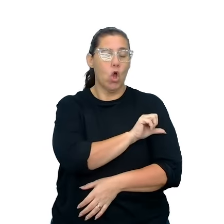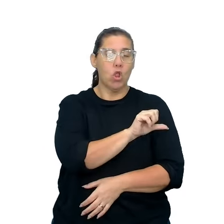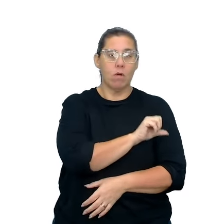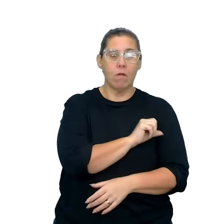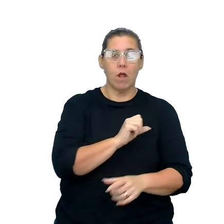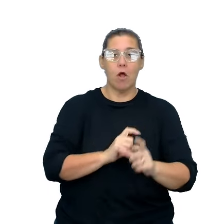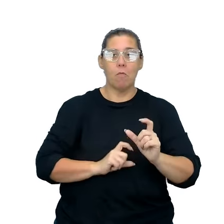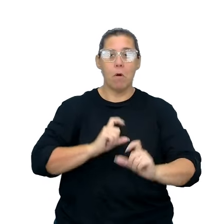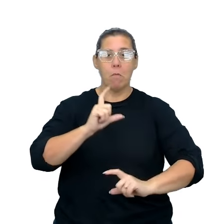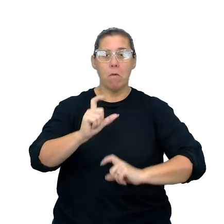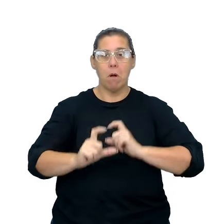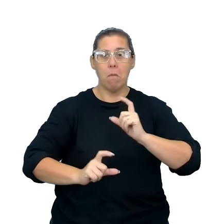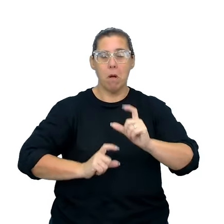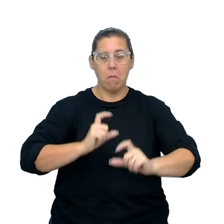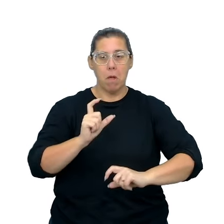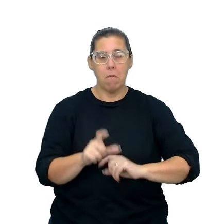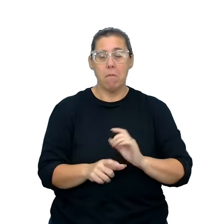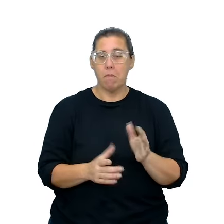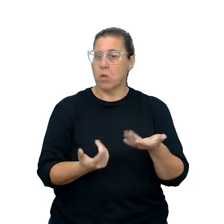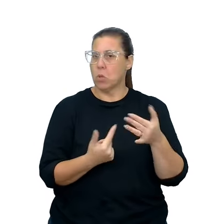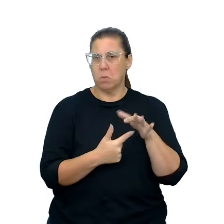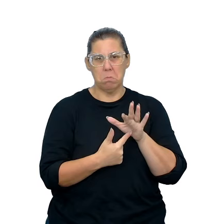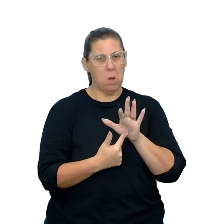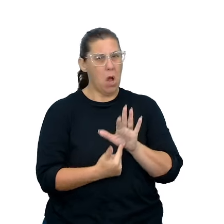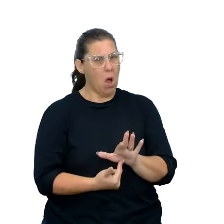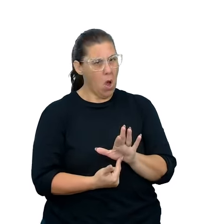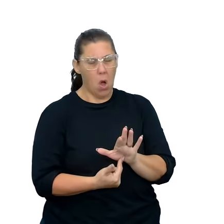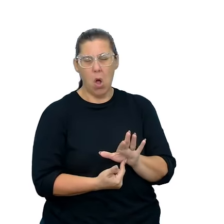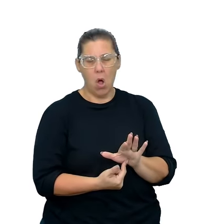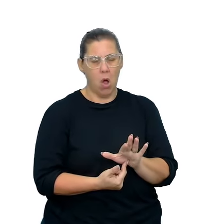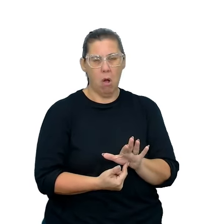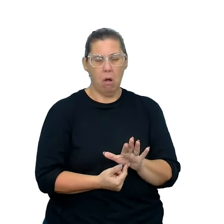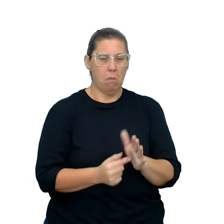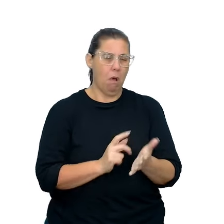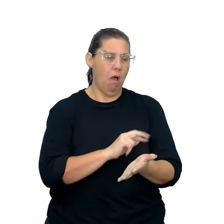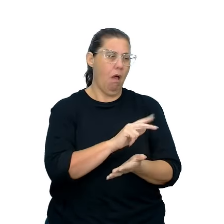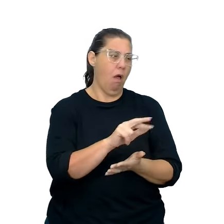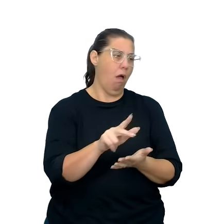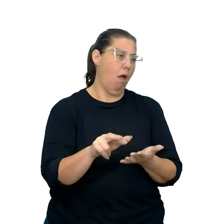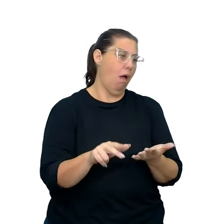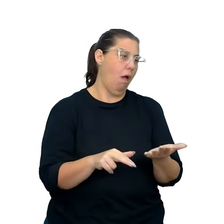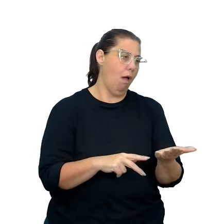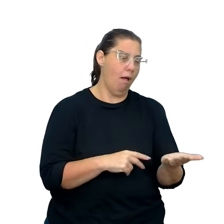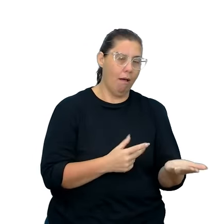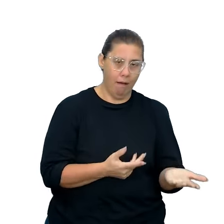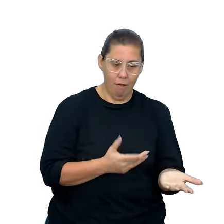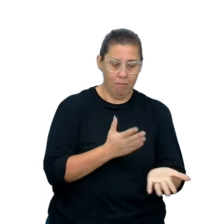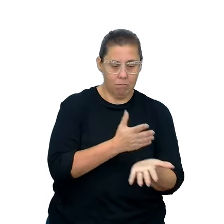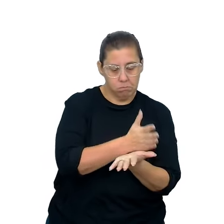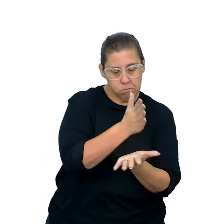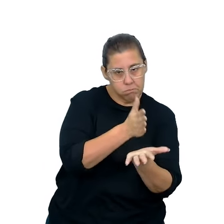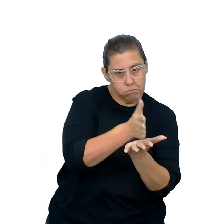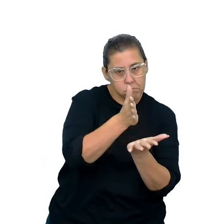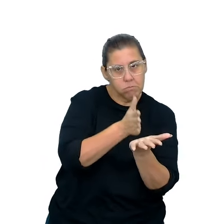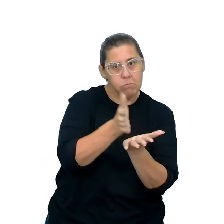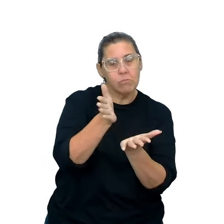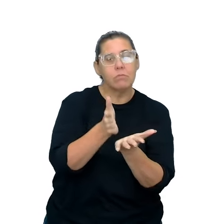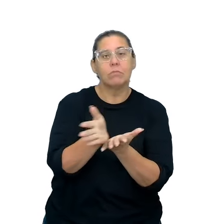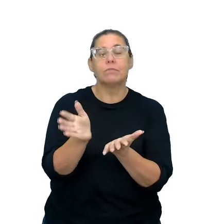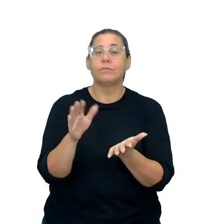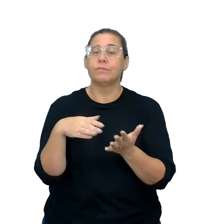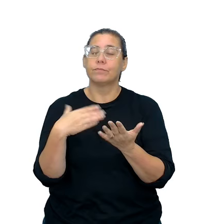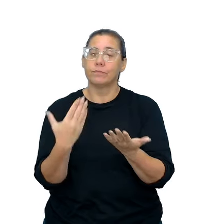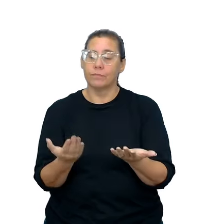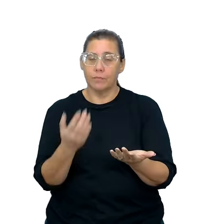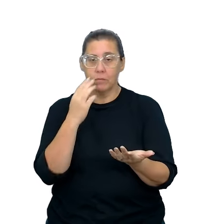e Dawes, em seu livro, ele não trata muito dos elementos multissemióticos, então nós buscamos em Rojo, né, o